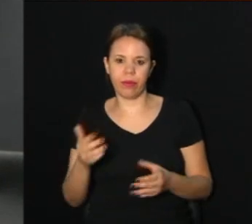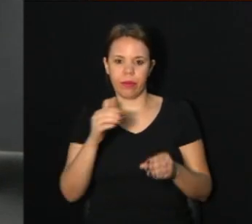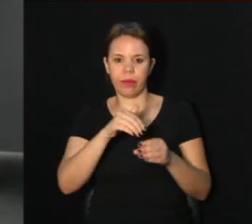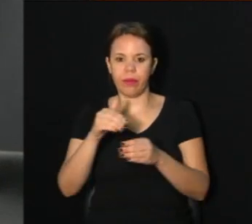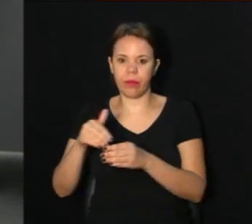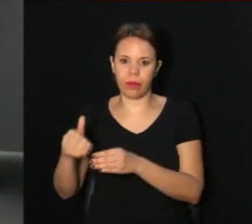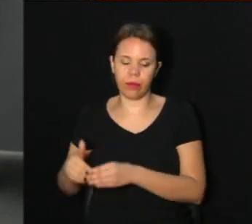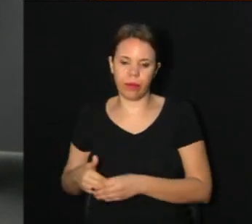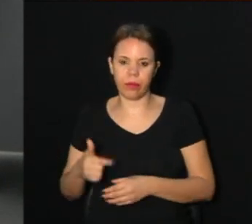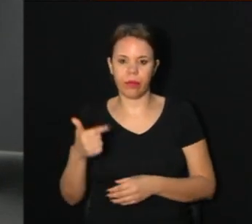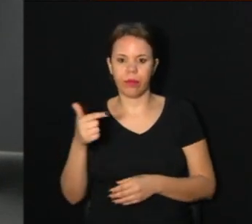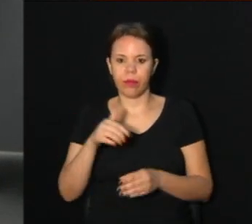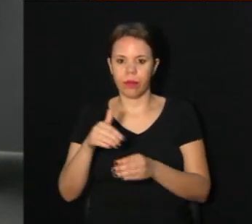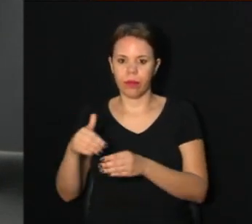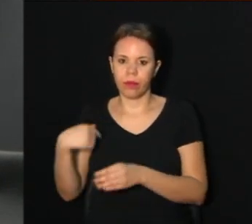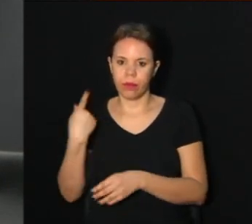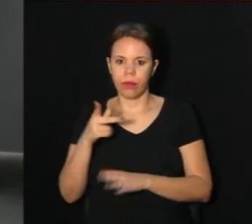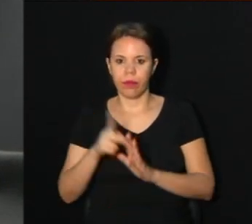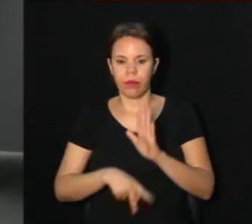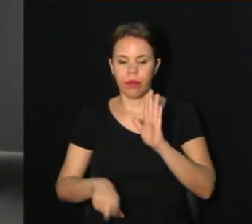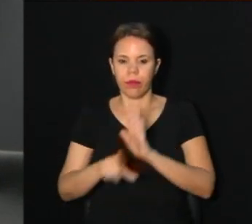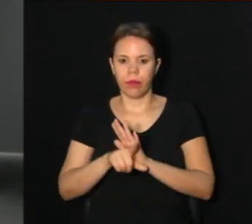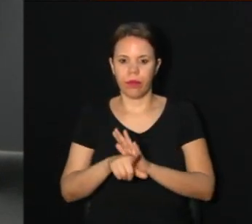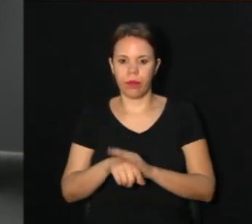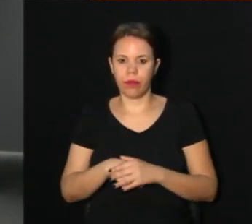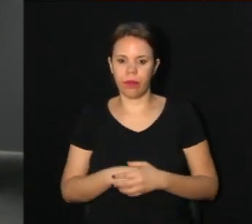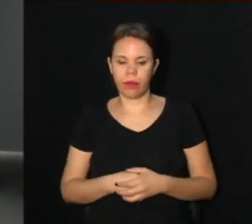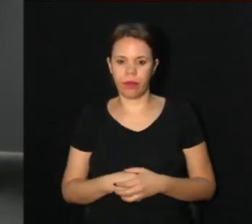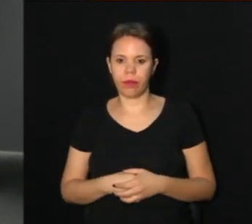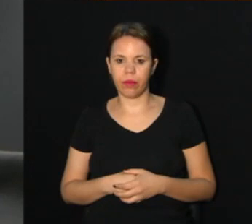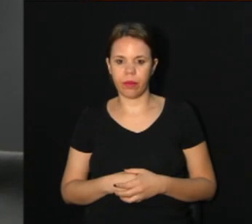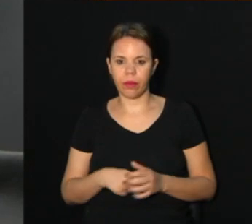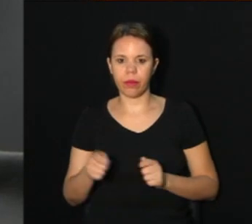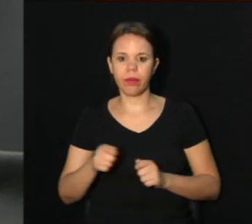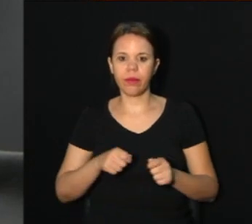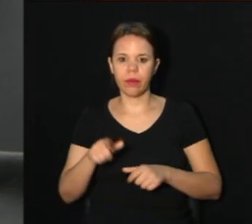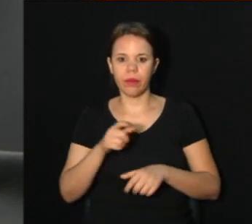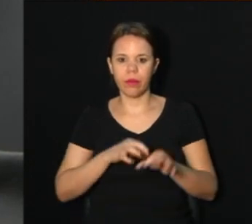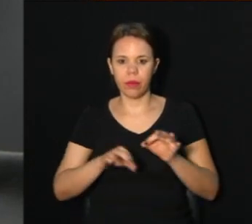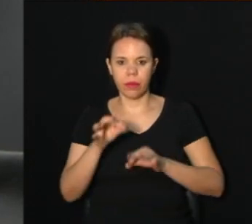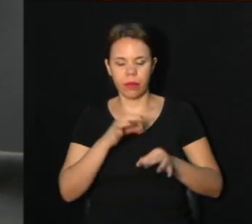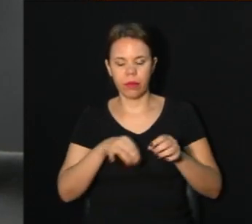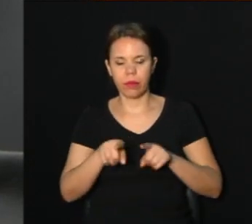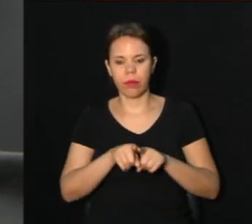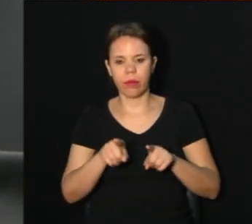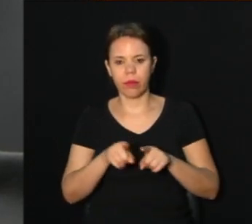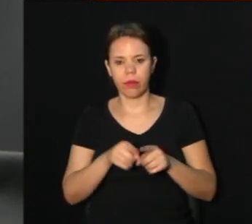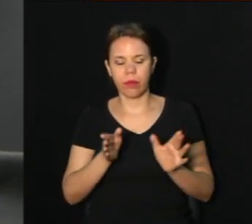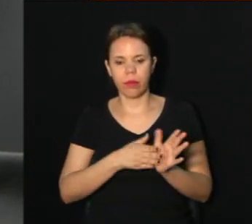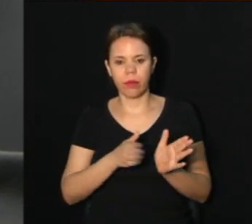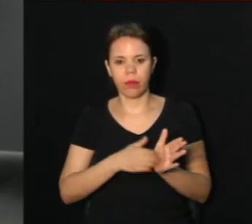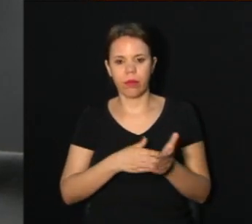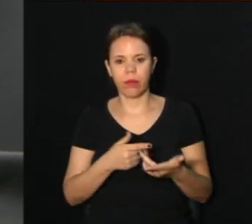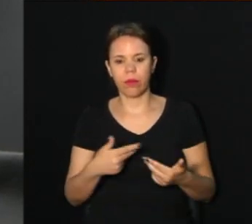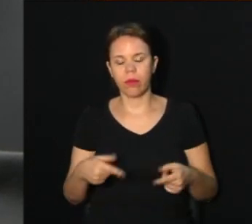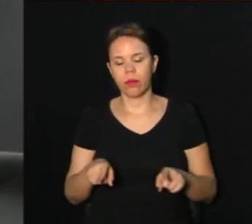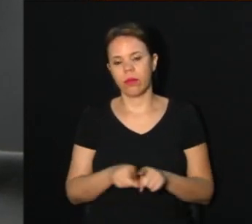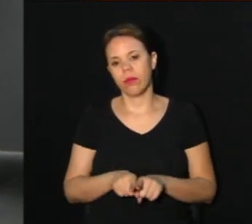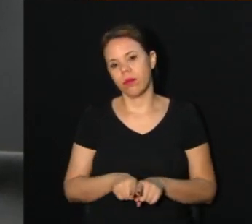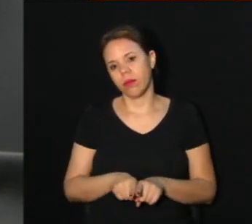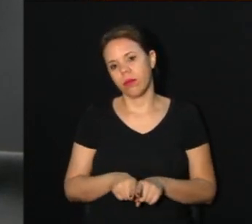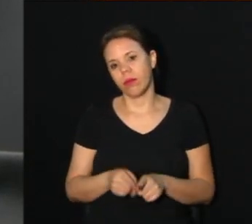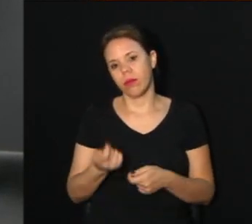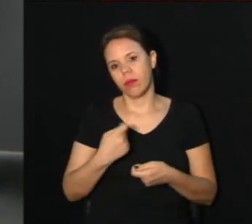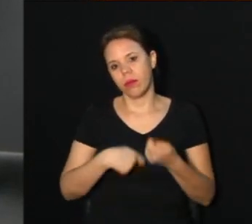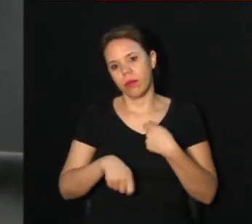votação, a segunda votação do nosso projeto de lei para reorganizar a cobrança no âmbito administrativo e